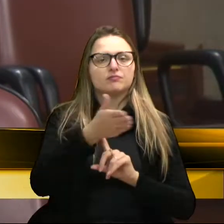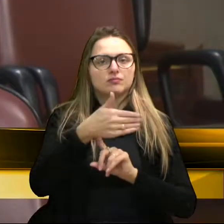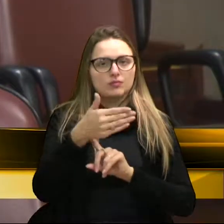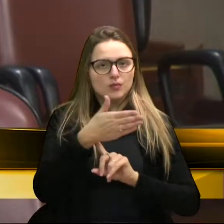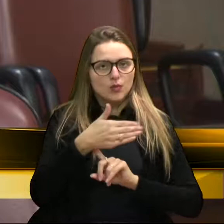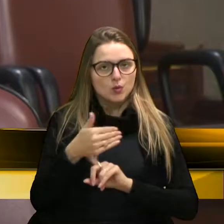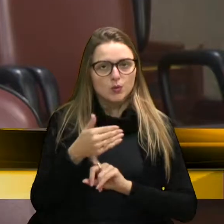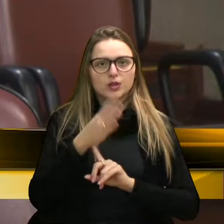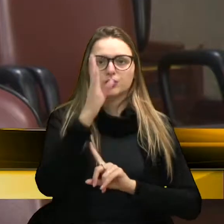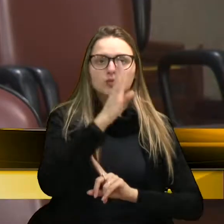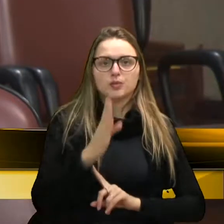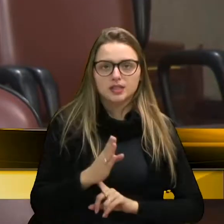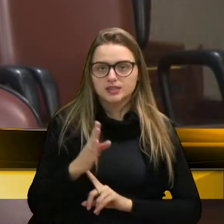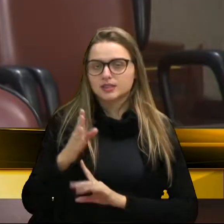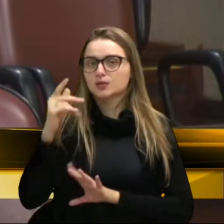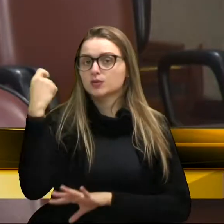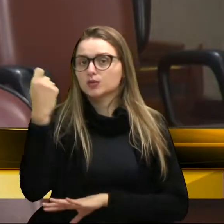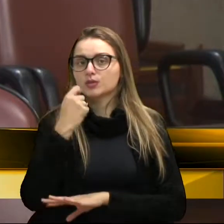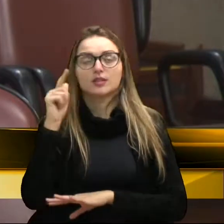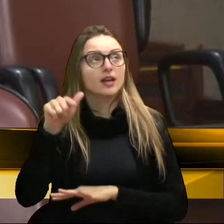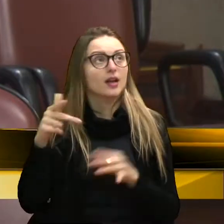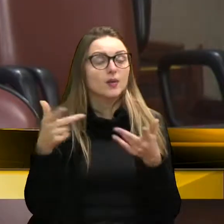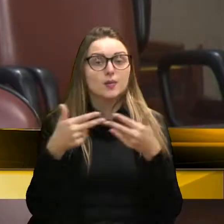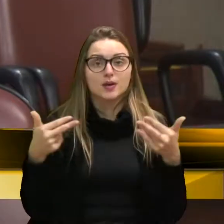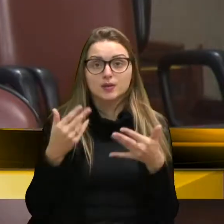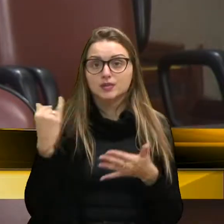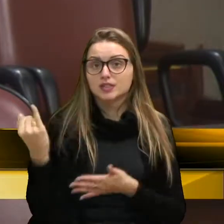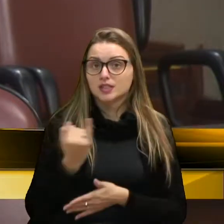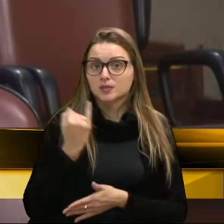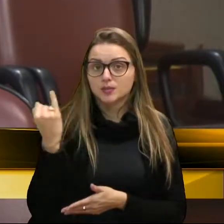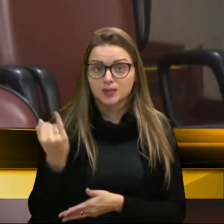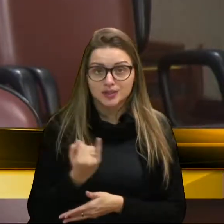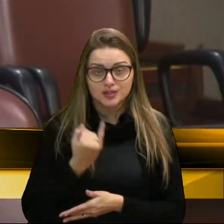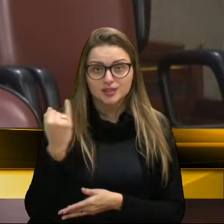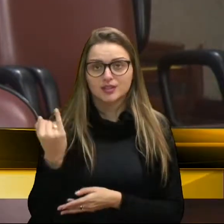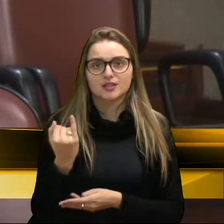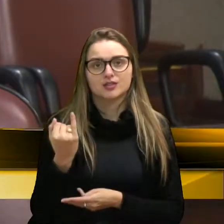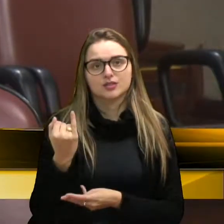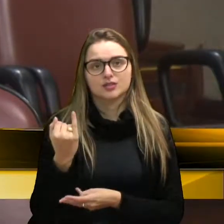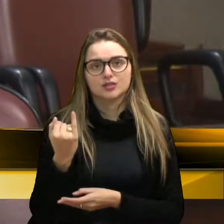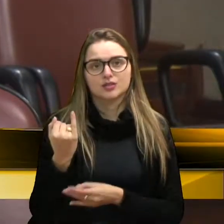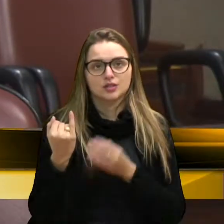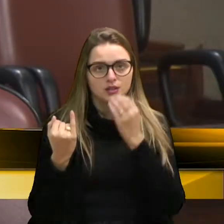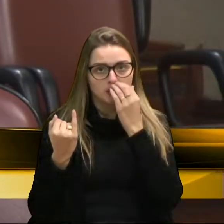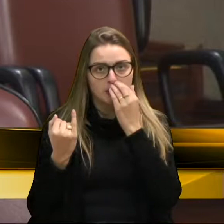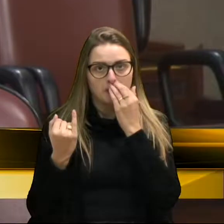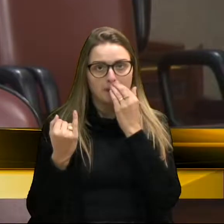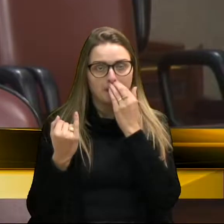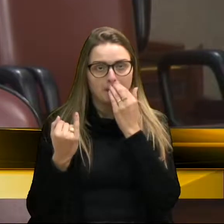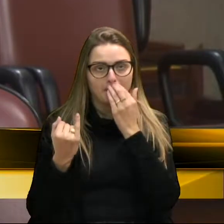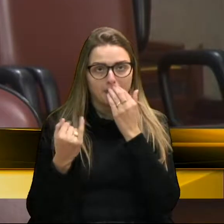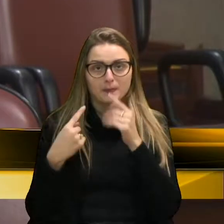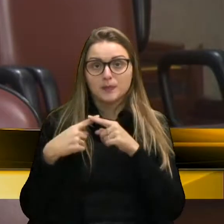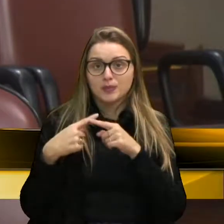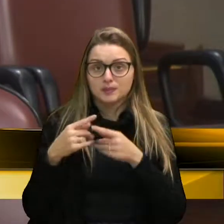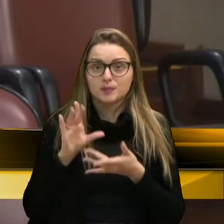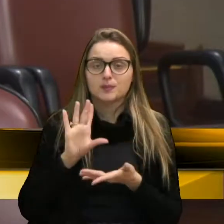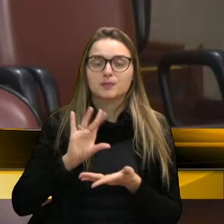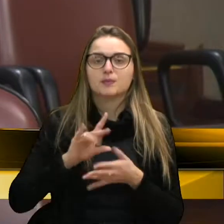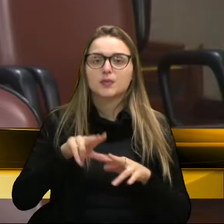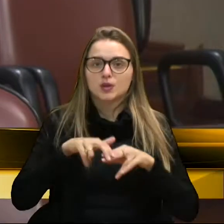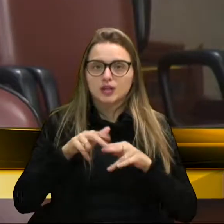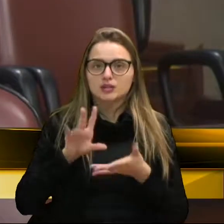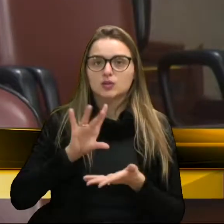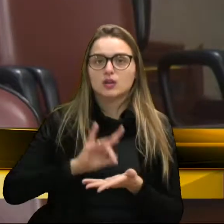dia da escola torna-se ferramenta importante e indispensável quanto à solidificação de